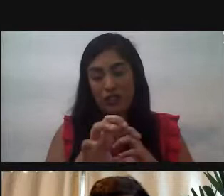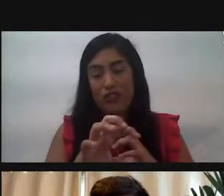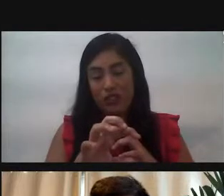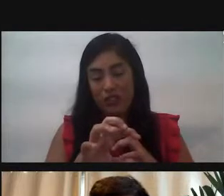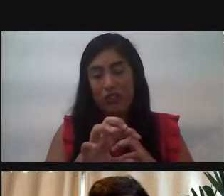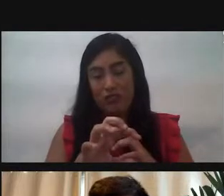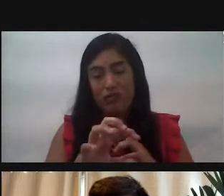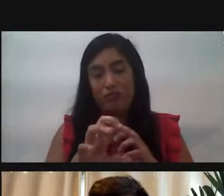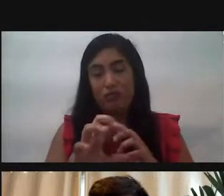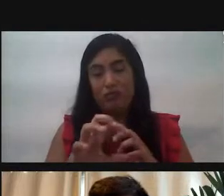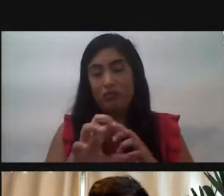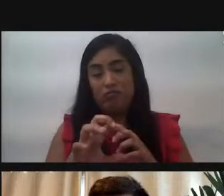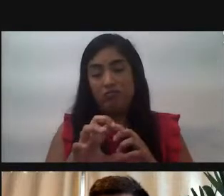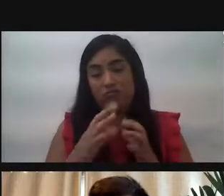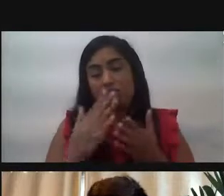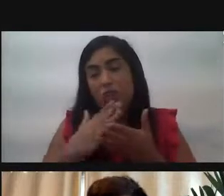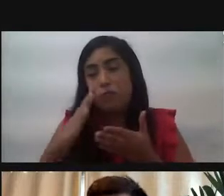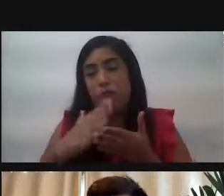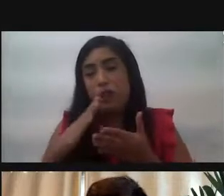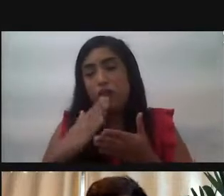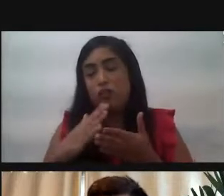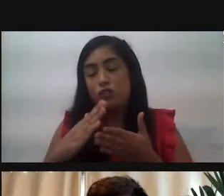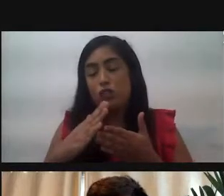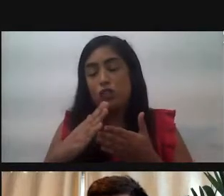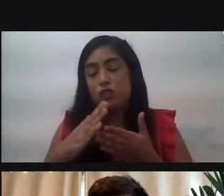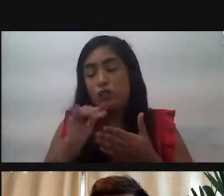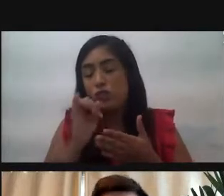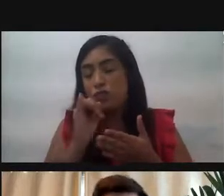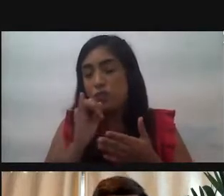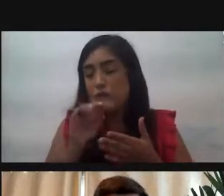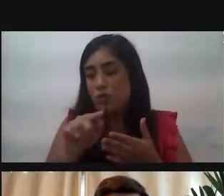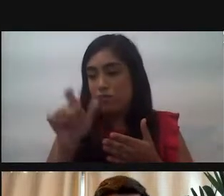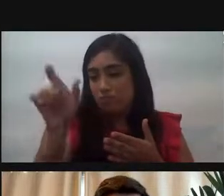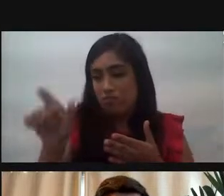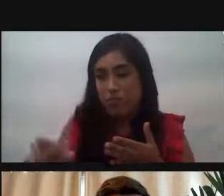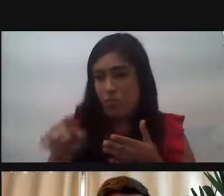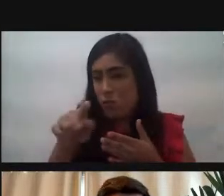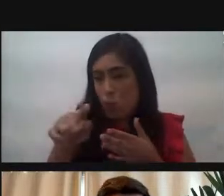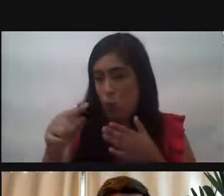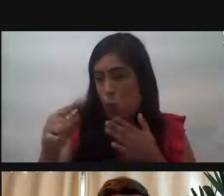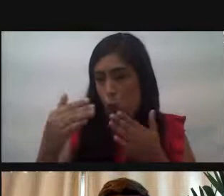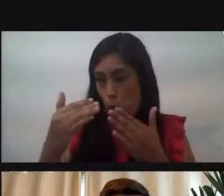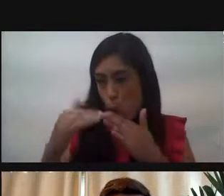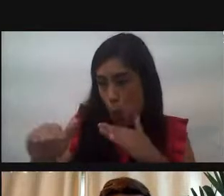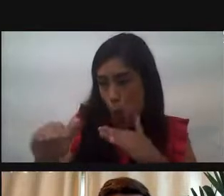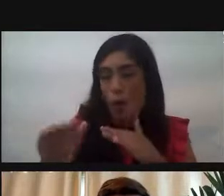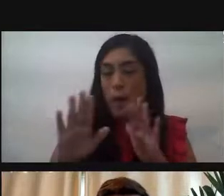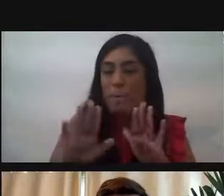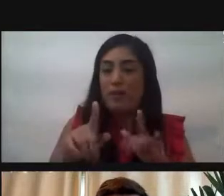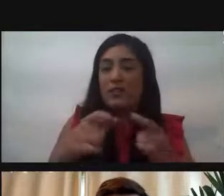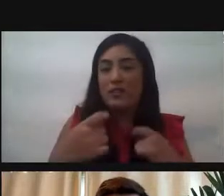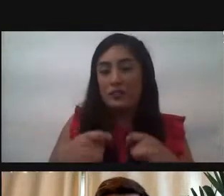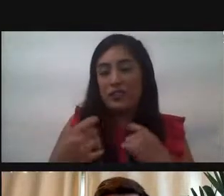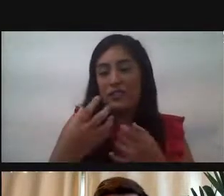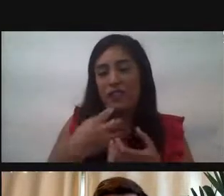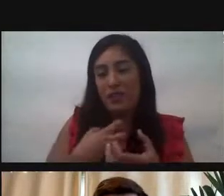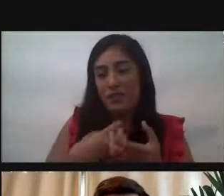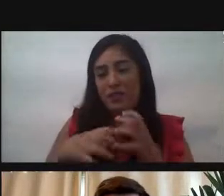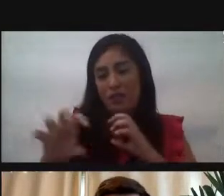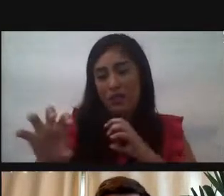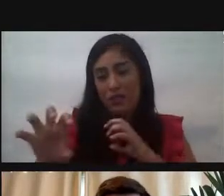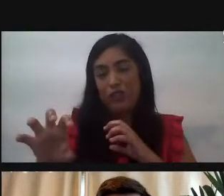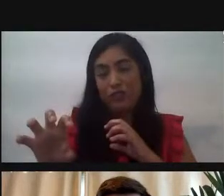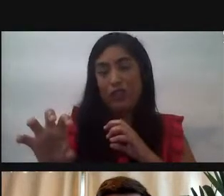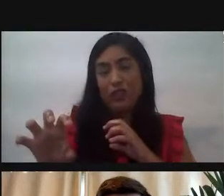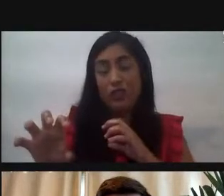você for sentir, mesmo que você não concorde, e até como a Luísa falou, né? Ele diz uma coisa,